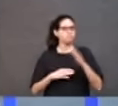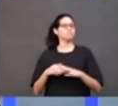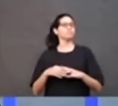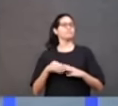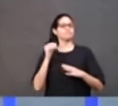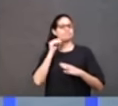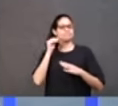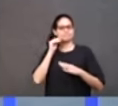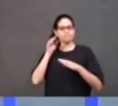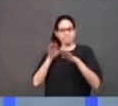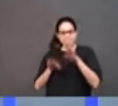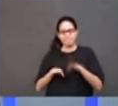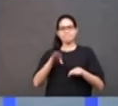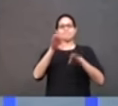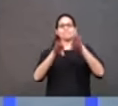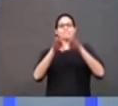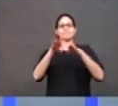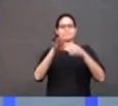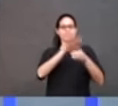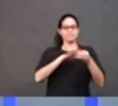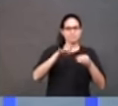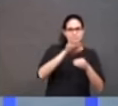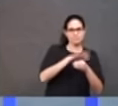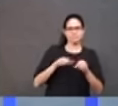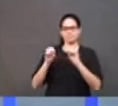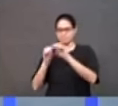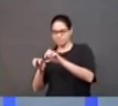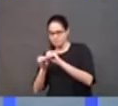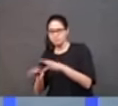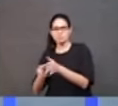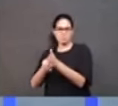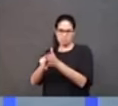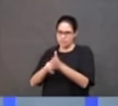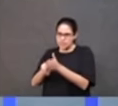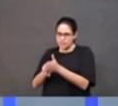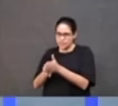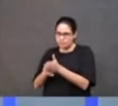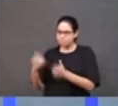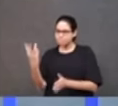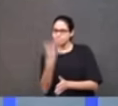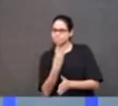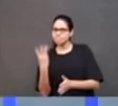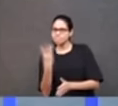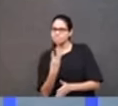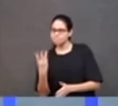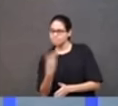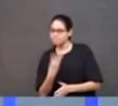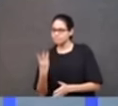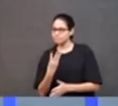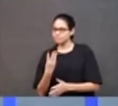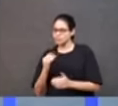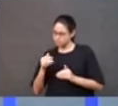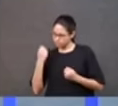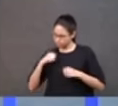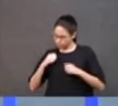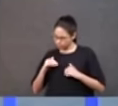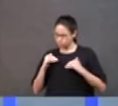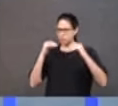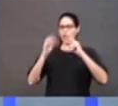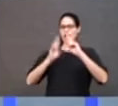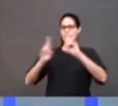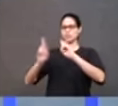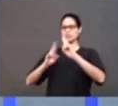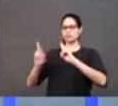atividades de ensino, pesquisa e extensão, o nosso relacionamento deverá dar-se num novo patamar, num novo tipo de